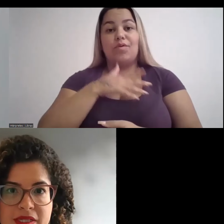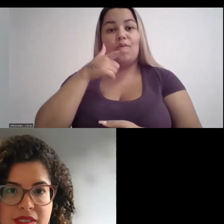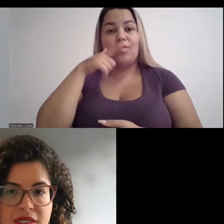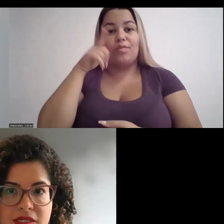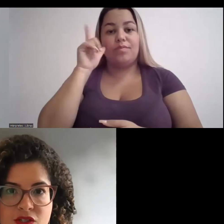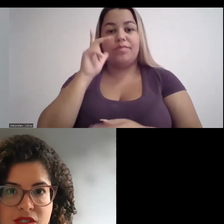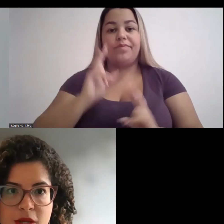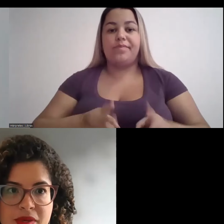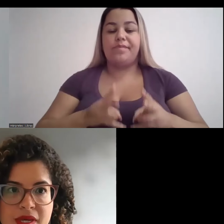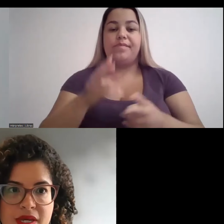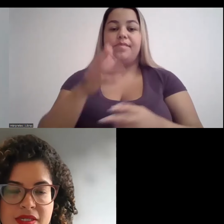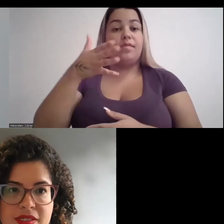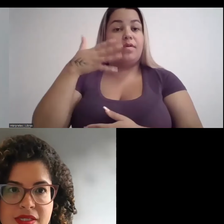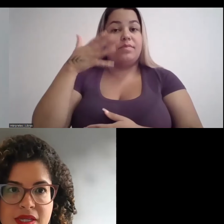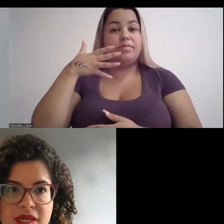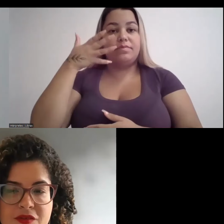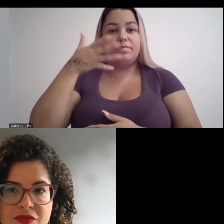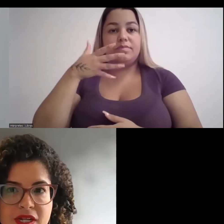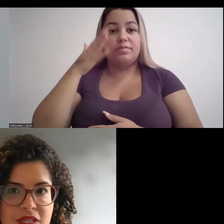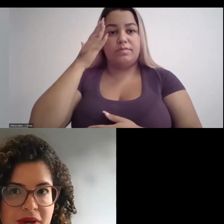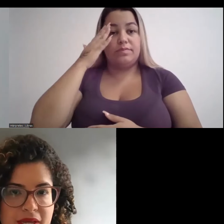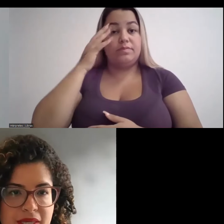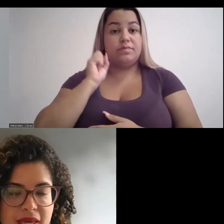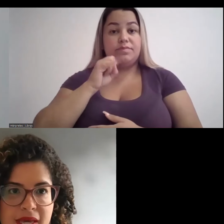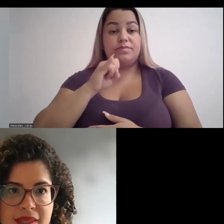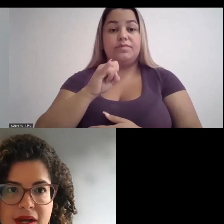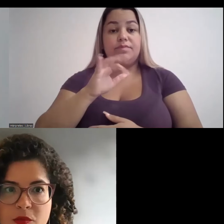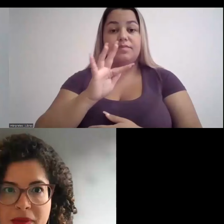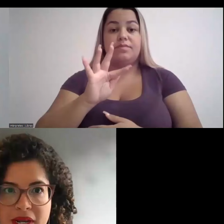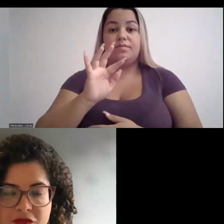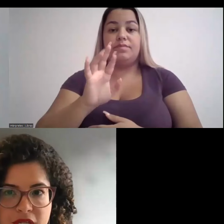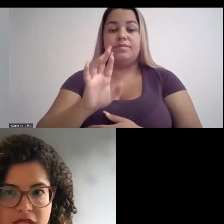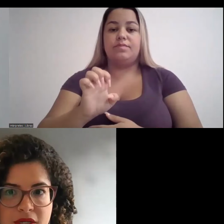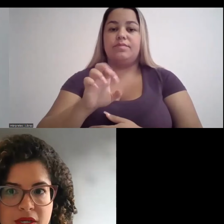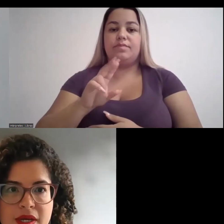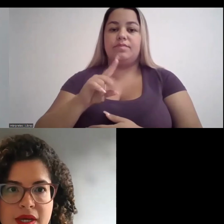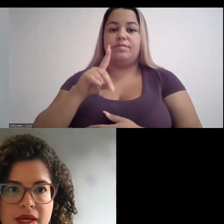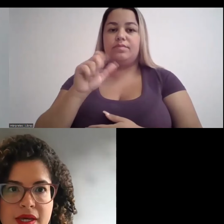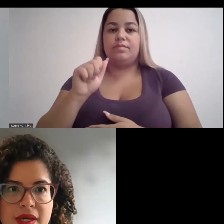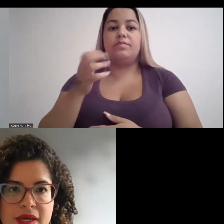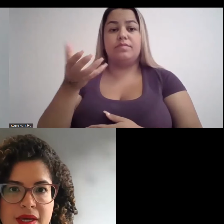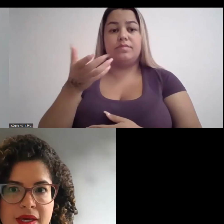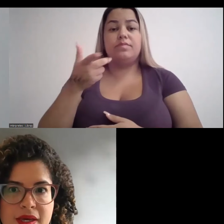para as palestrantes, saber se a Fernanda Maia quer dar uma palavrinha.